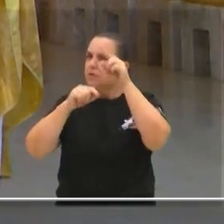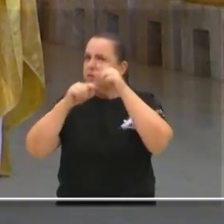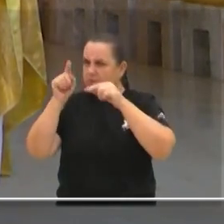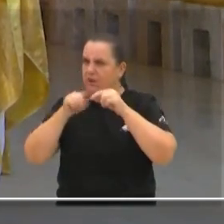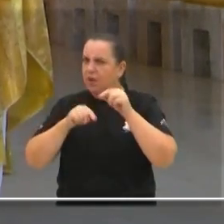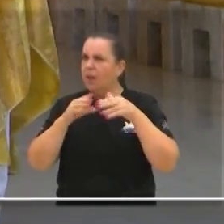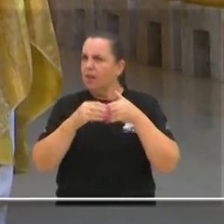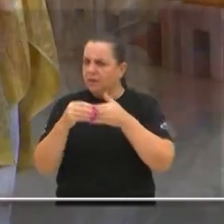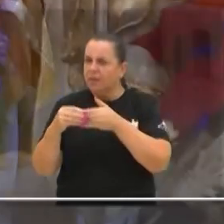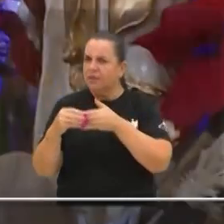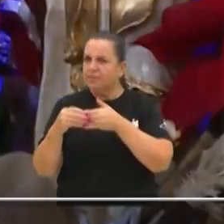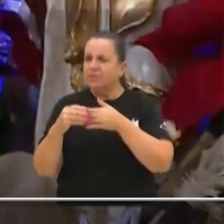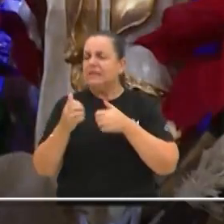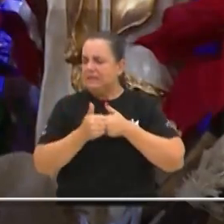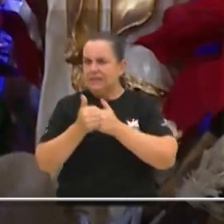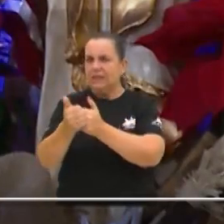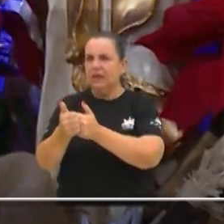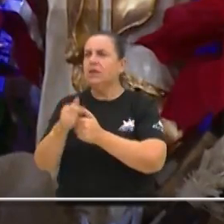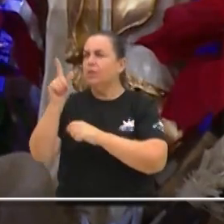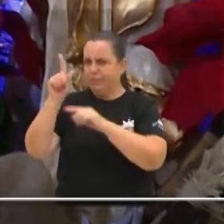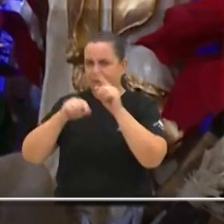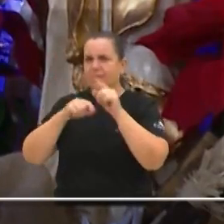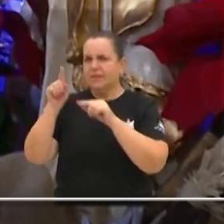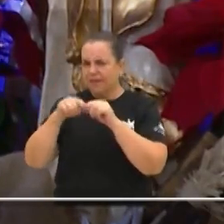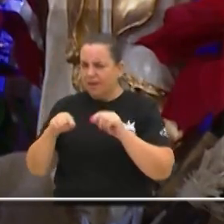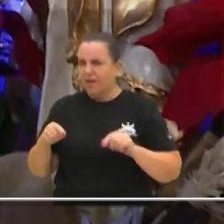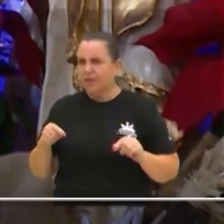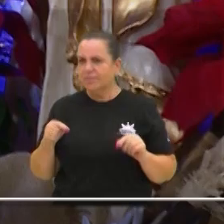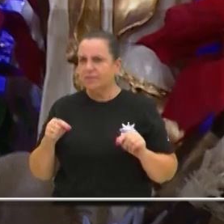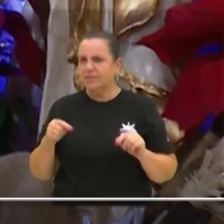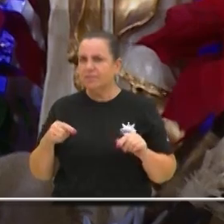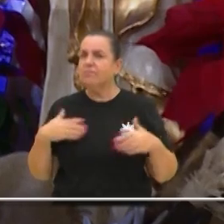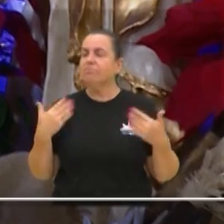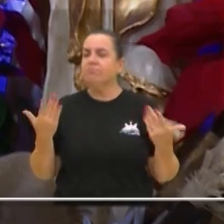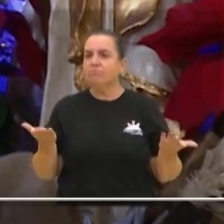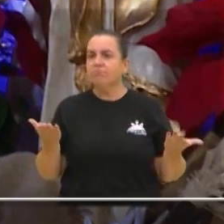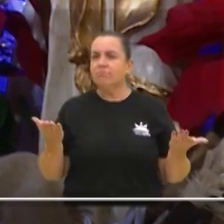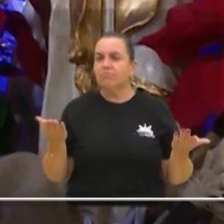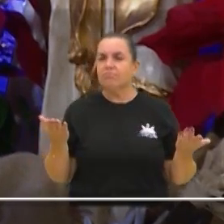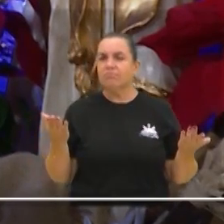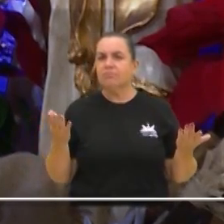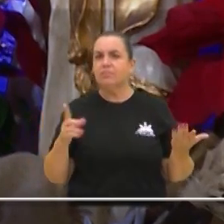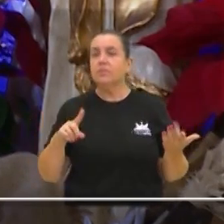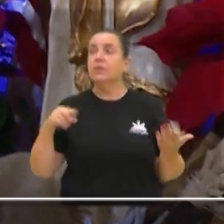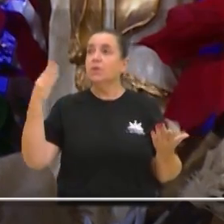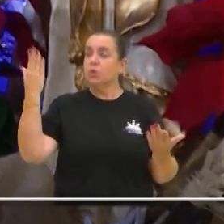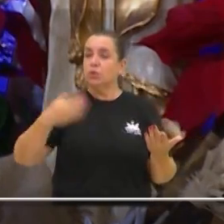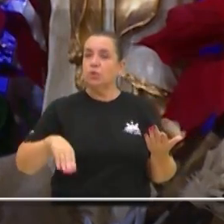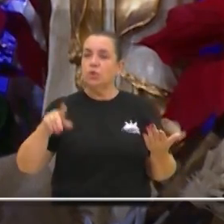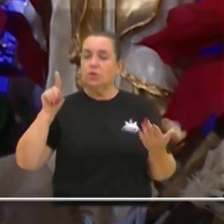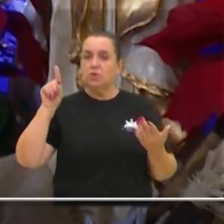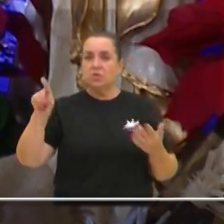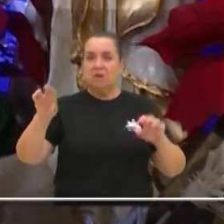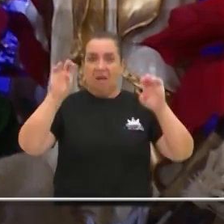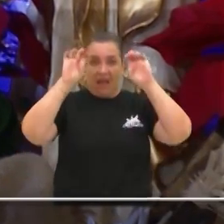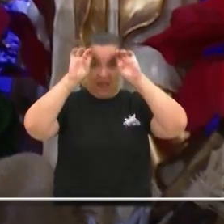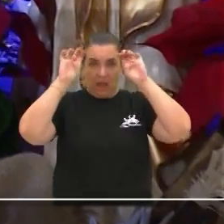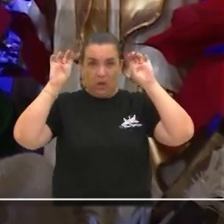estrela guia, seguimos a estrela guia? E diante dos